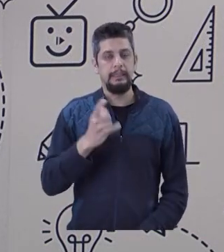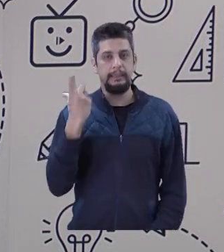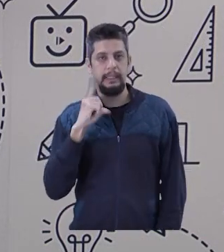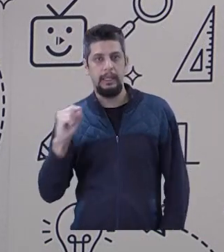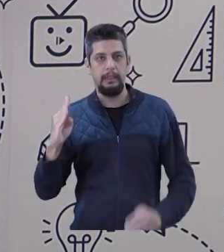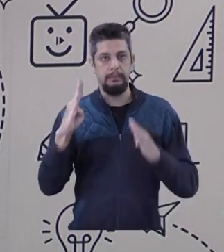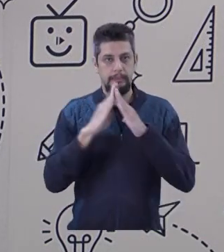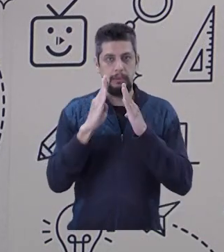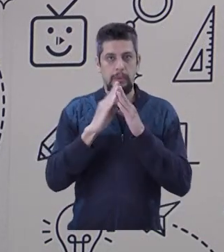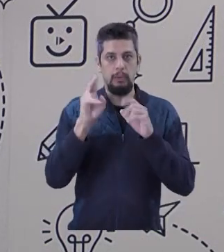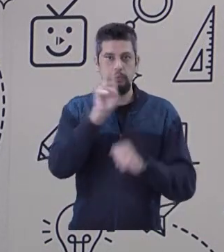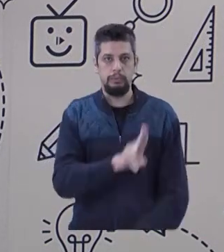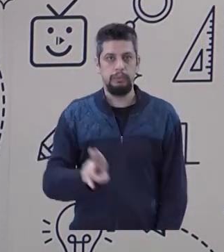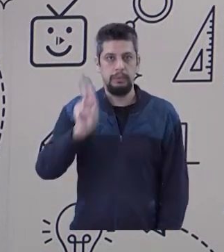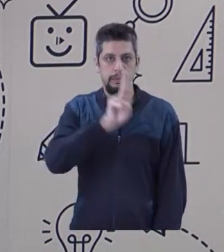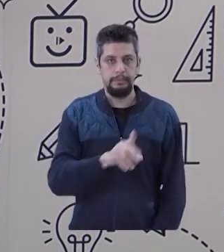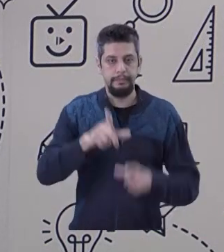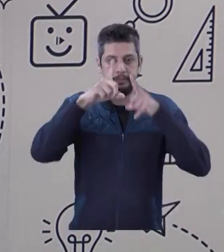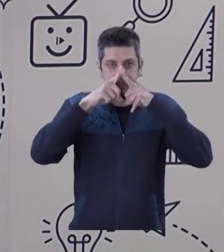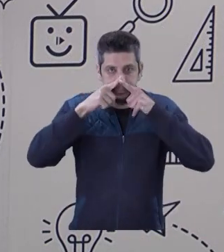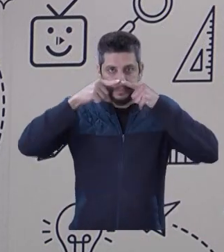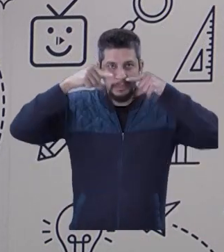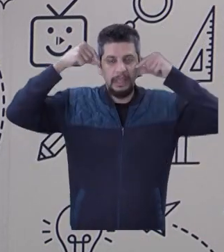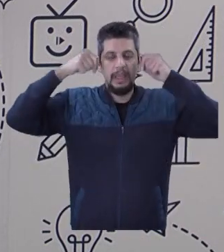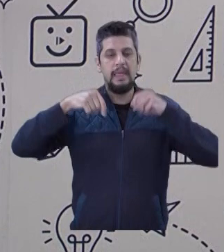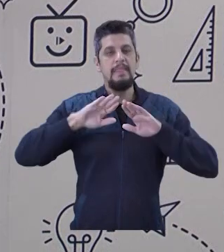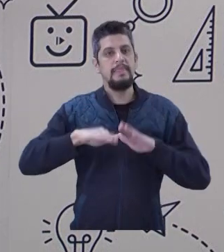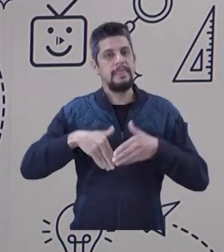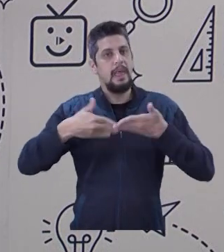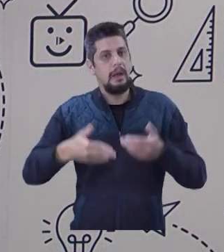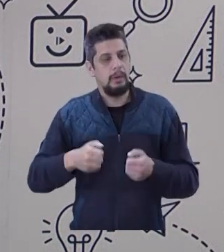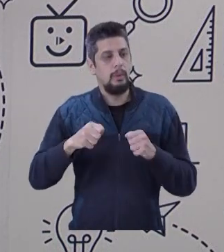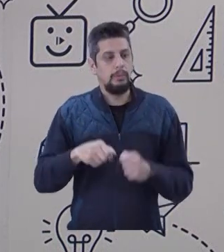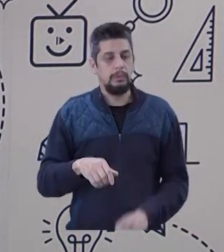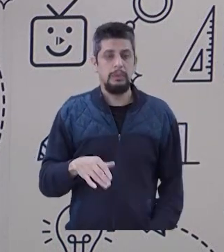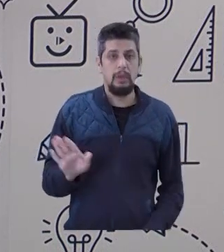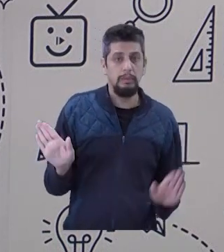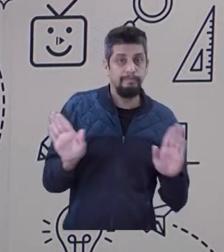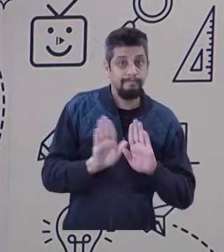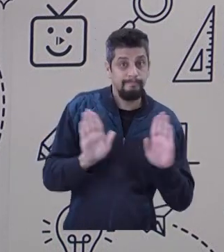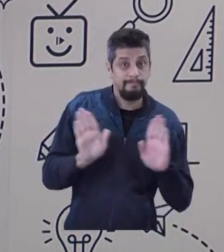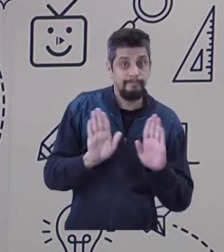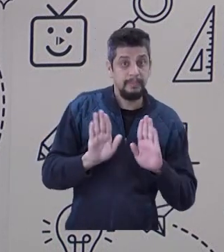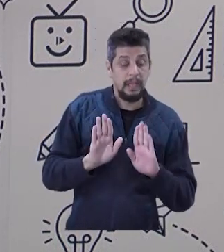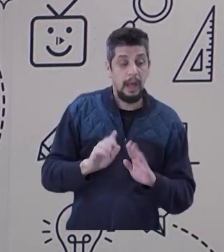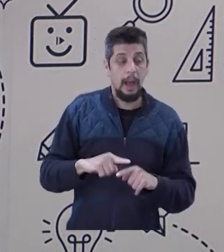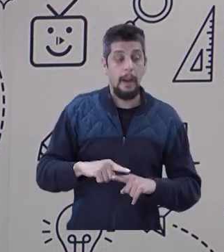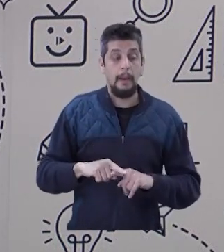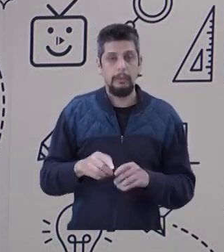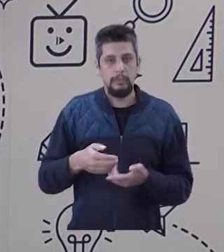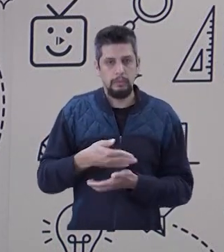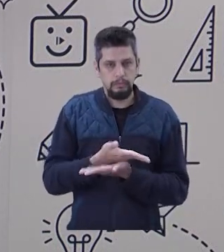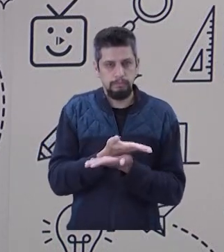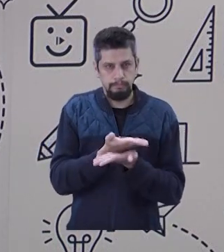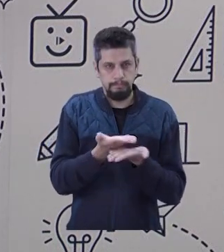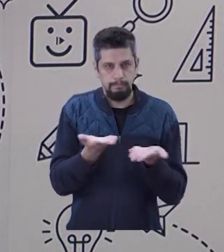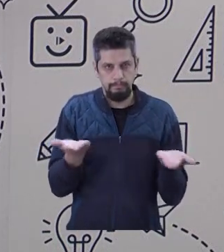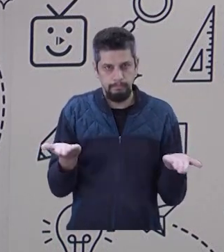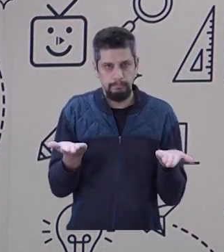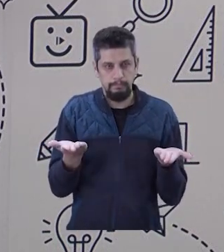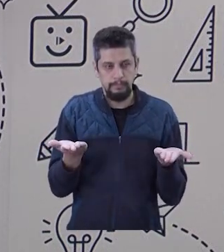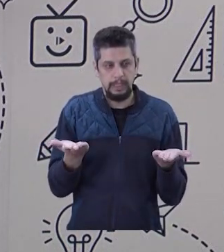pra usar a máscara. A máscara. Então aqui, gente, nós também vamos nos despedindo, tá? Com